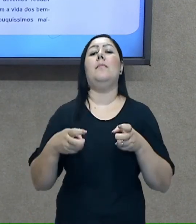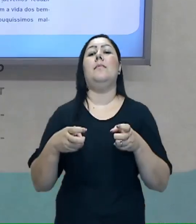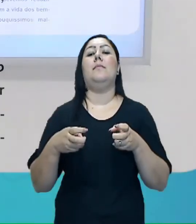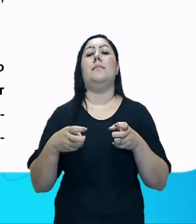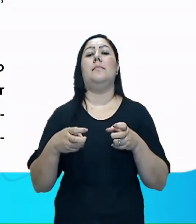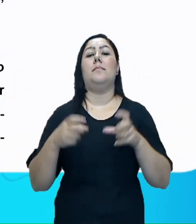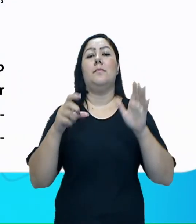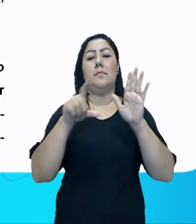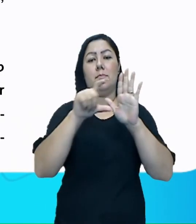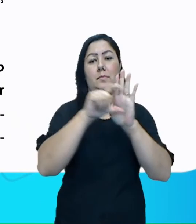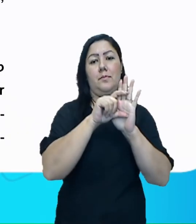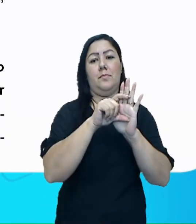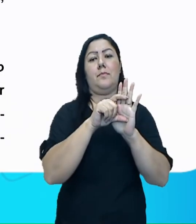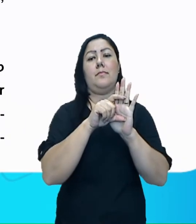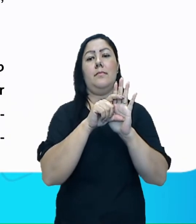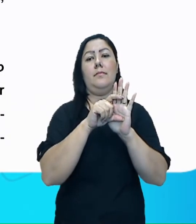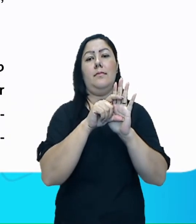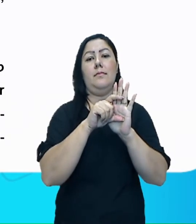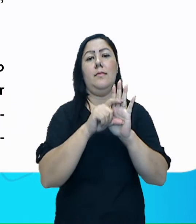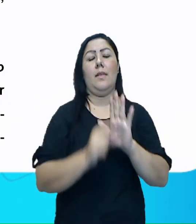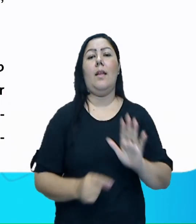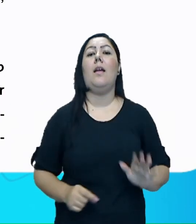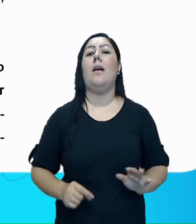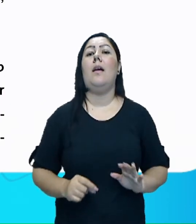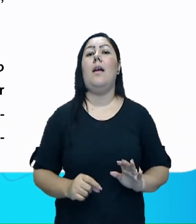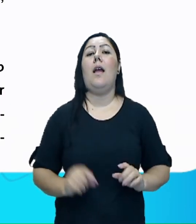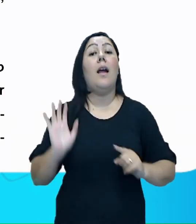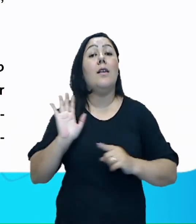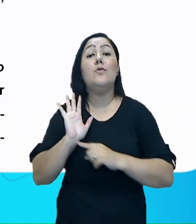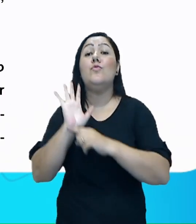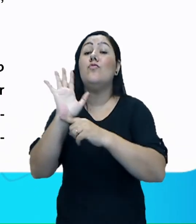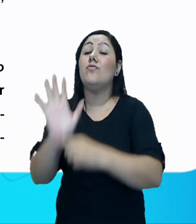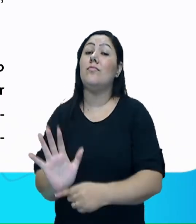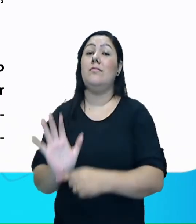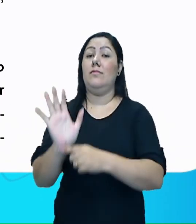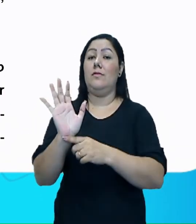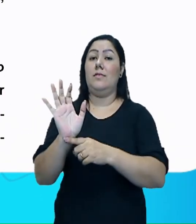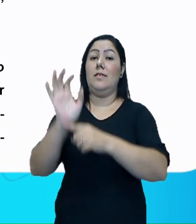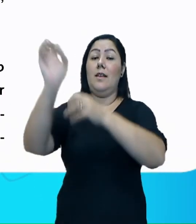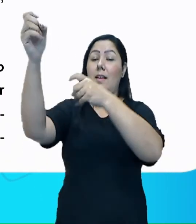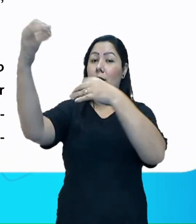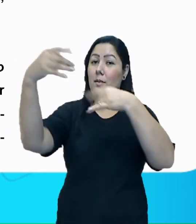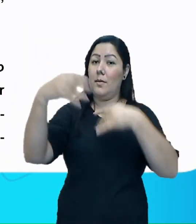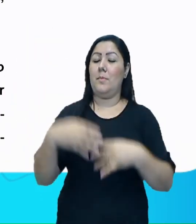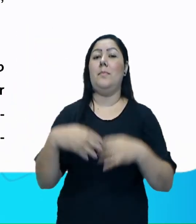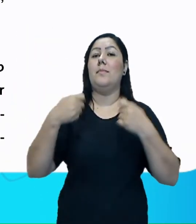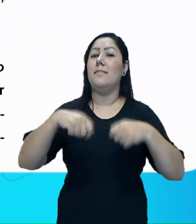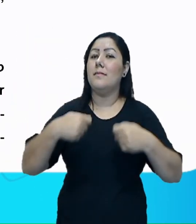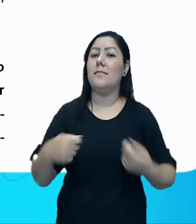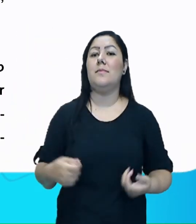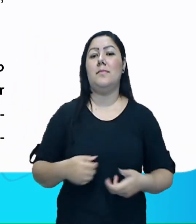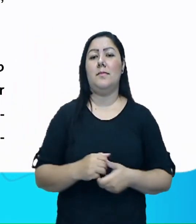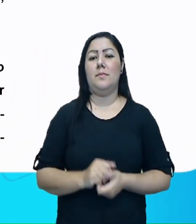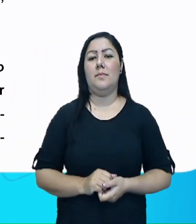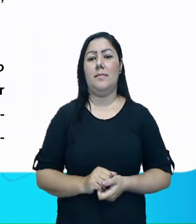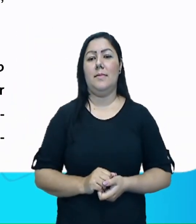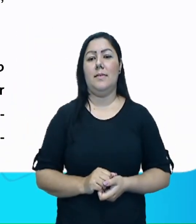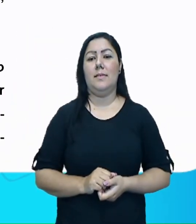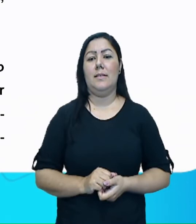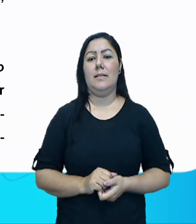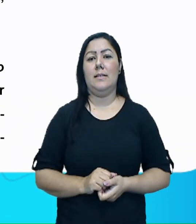melhor que podemos fazer para o imigrante é facilitar sua inserção. Basta